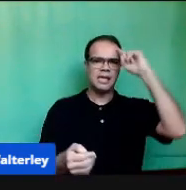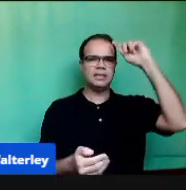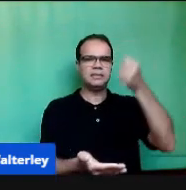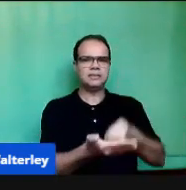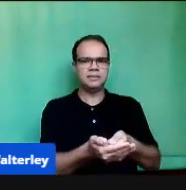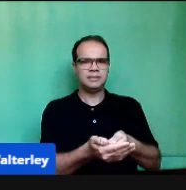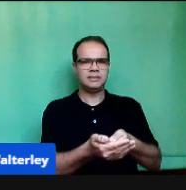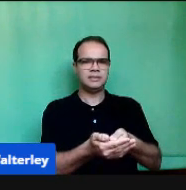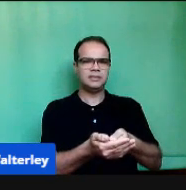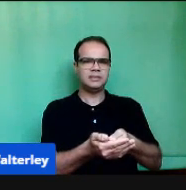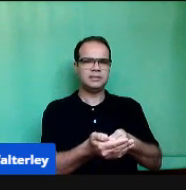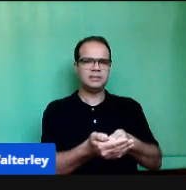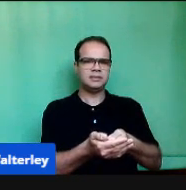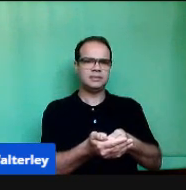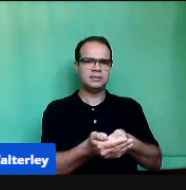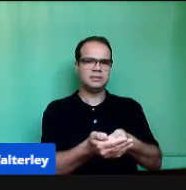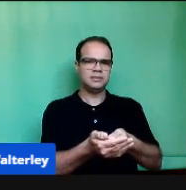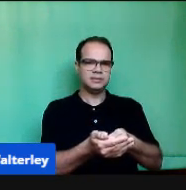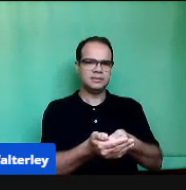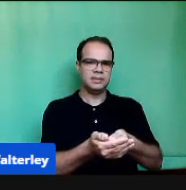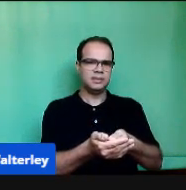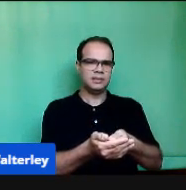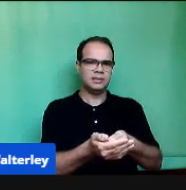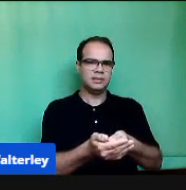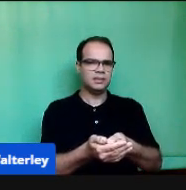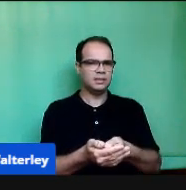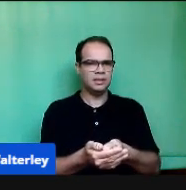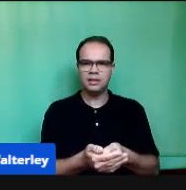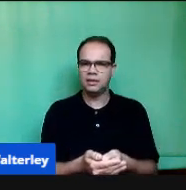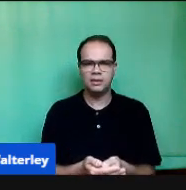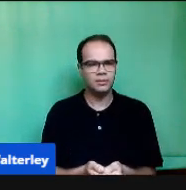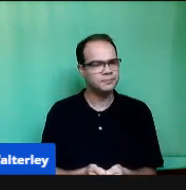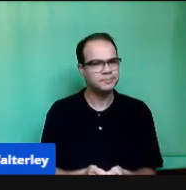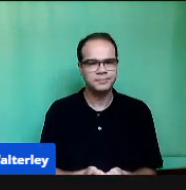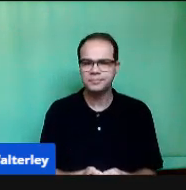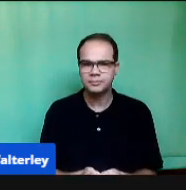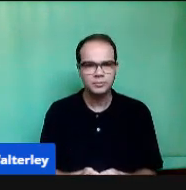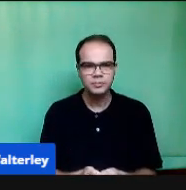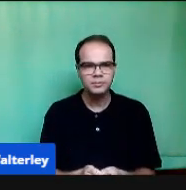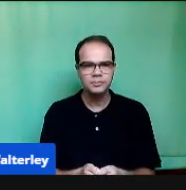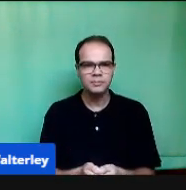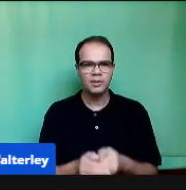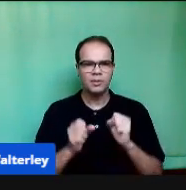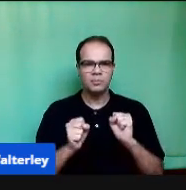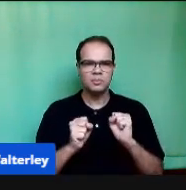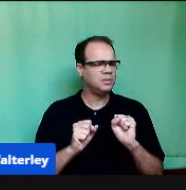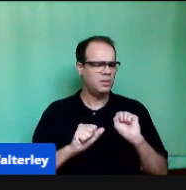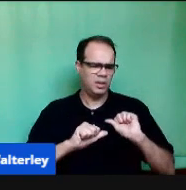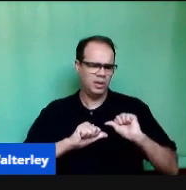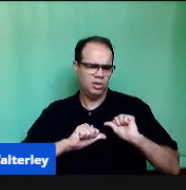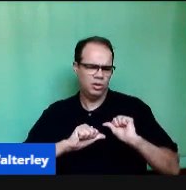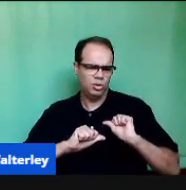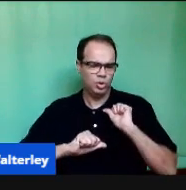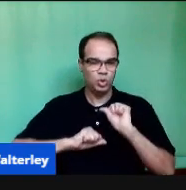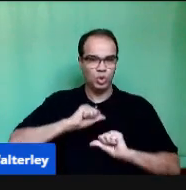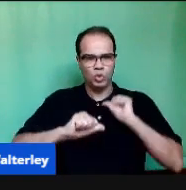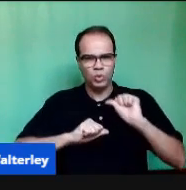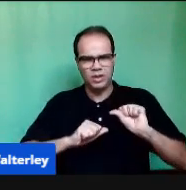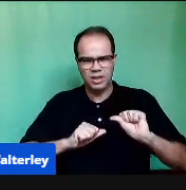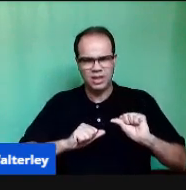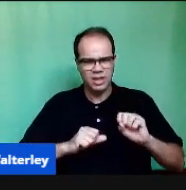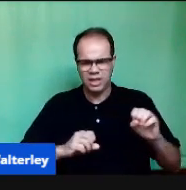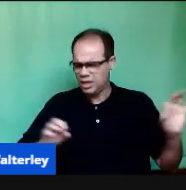orientação sexual. Não é um ato que pode ser modificado por uma força de vontade.